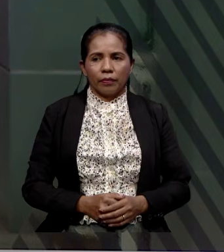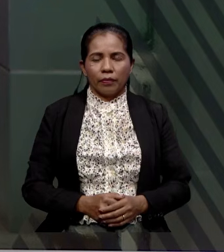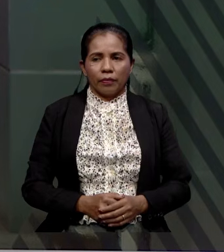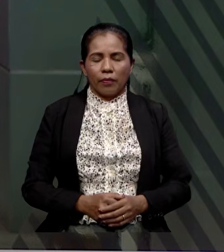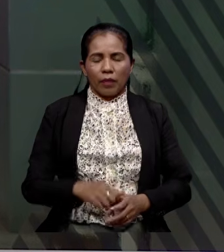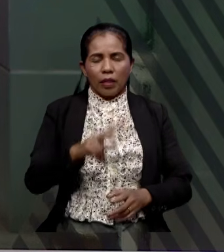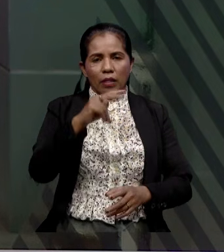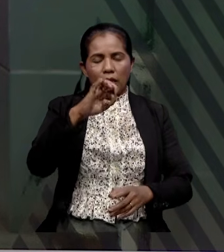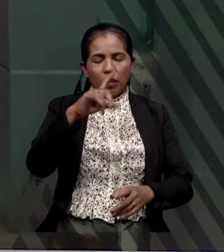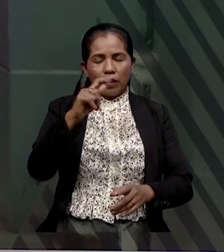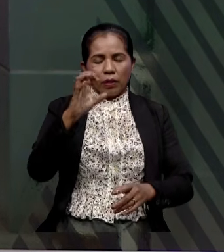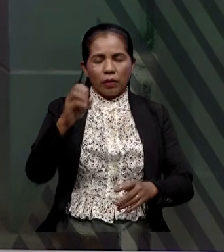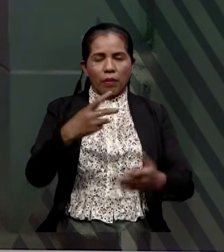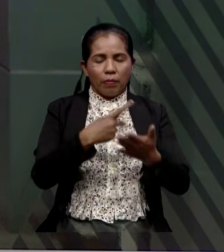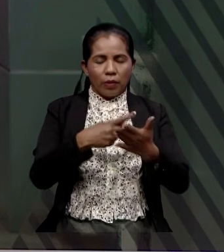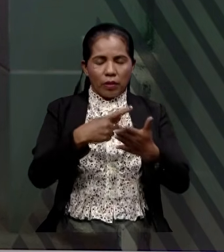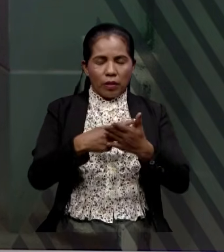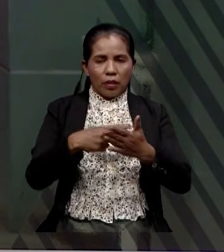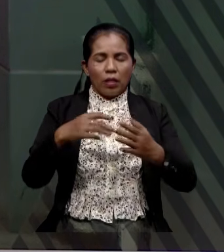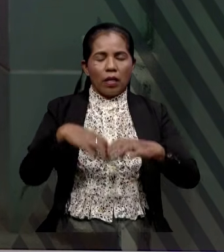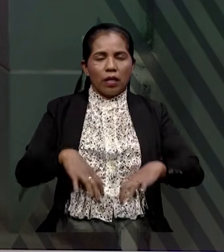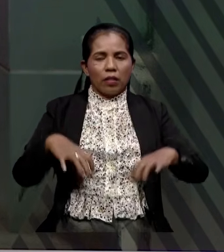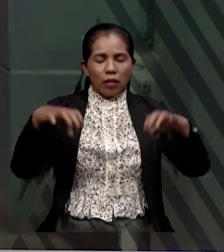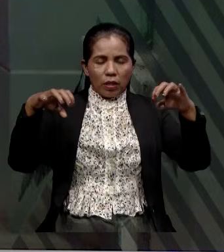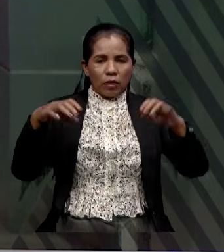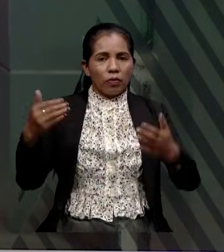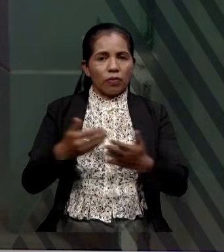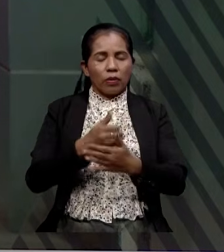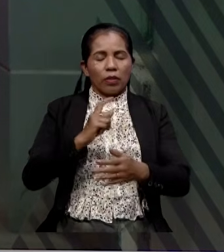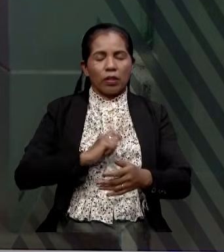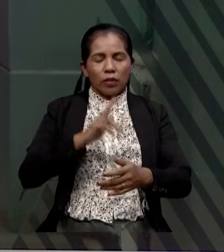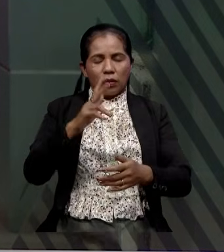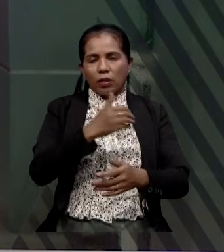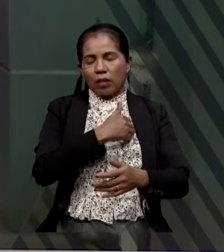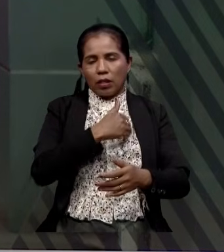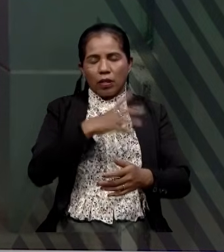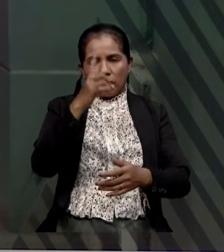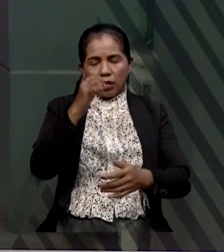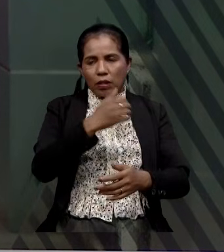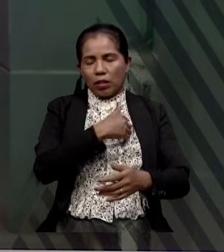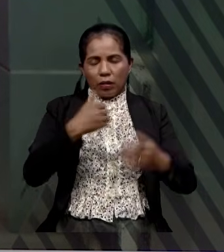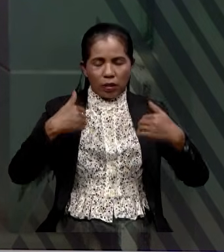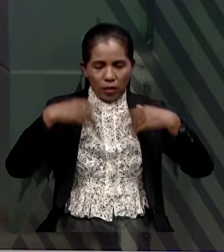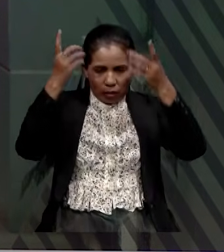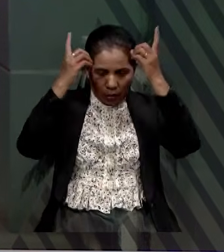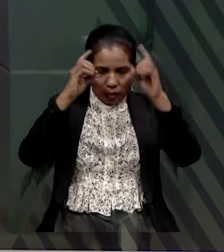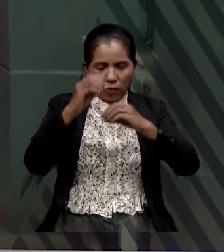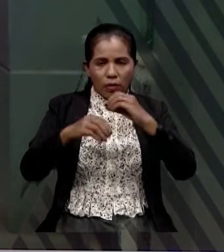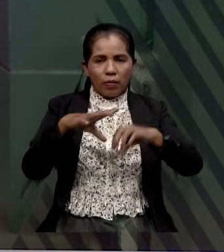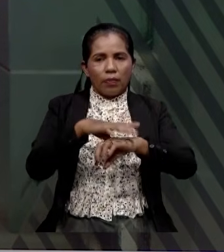Nilton Gusmão HTT, projeto construção estádio foi Tacitolo Dili, se deu ia decisão Conabarai.